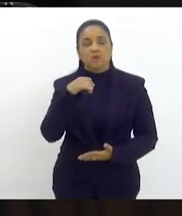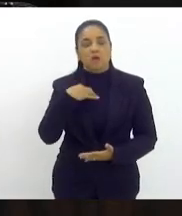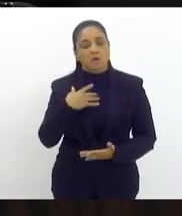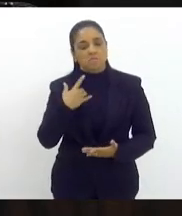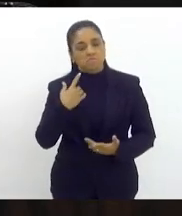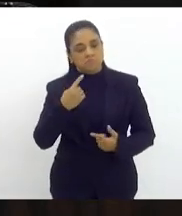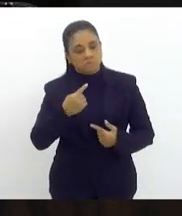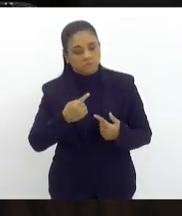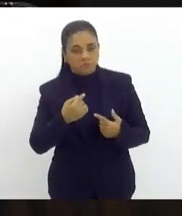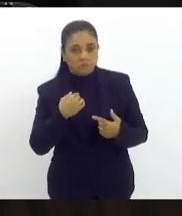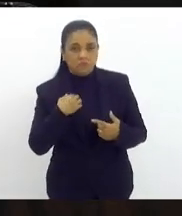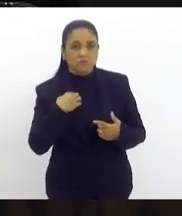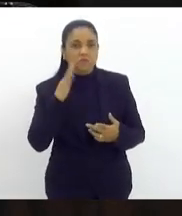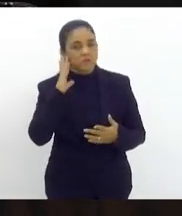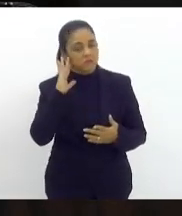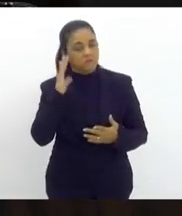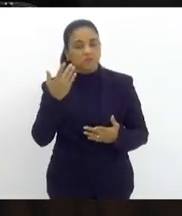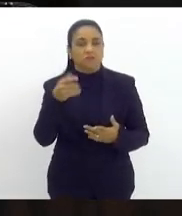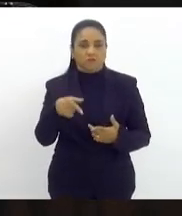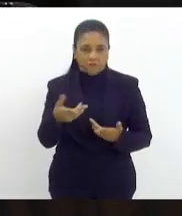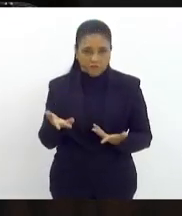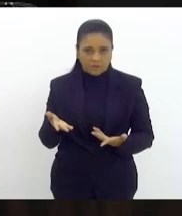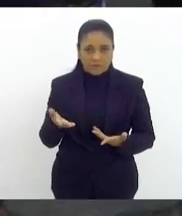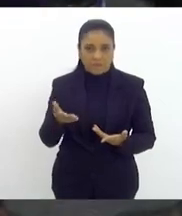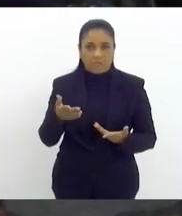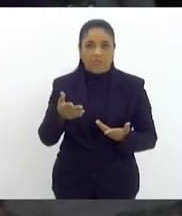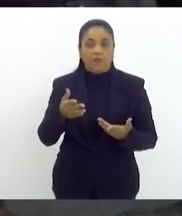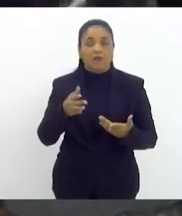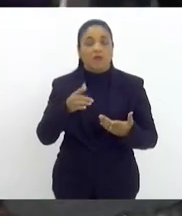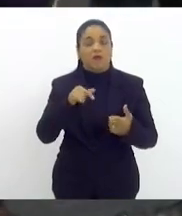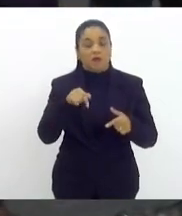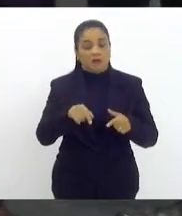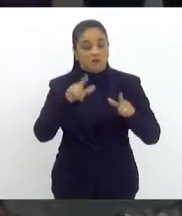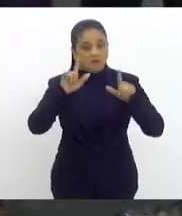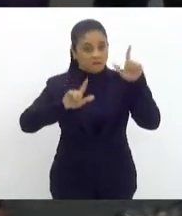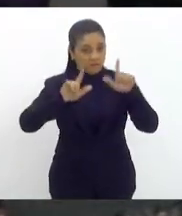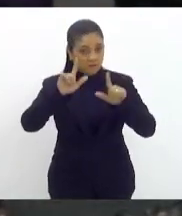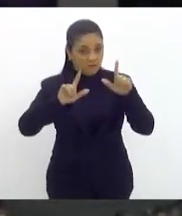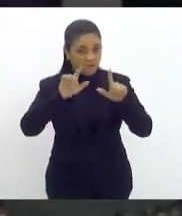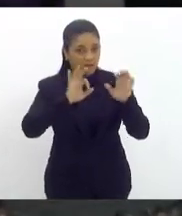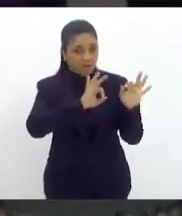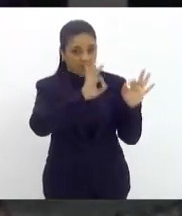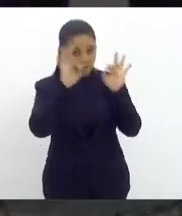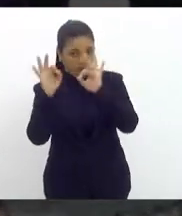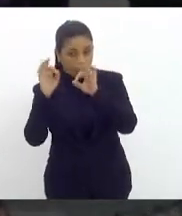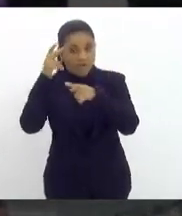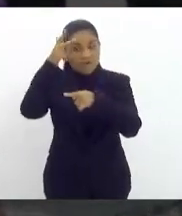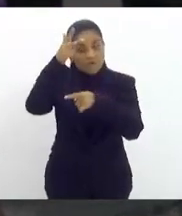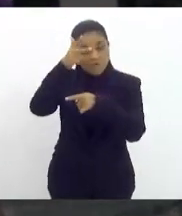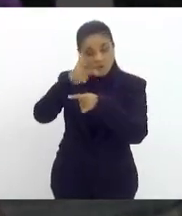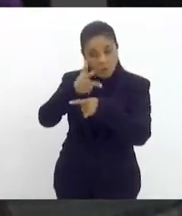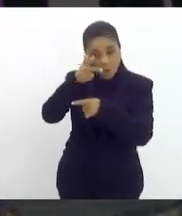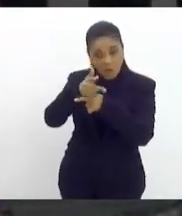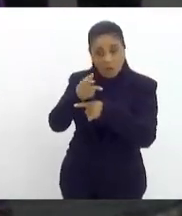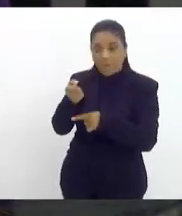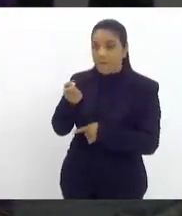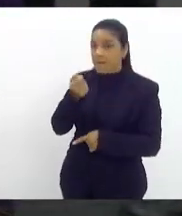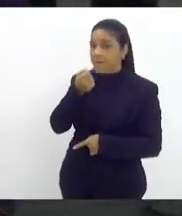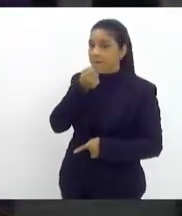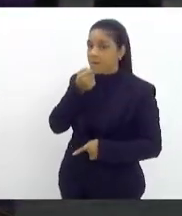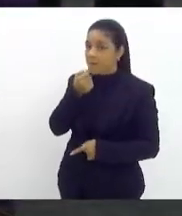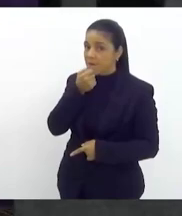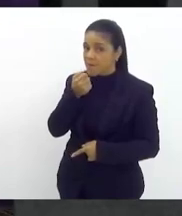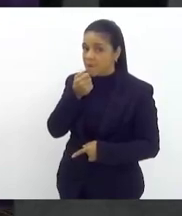providência. Só para deixar nítido, a TV Alerj veio, fez a filmagem, pegou as entrevistas. O